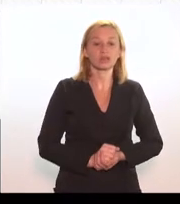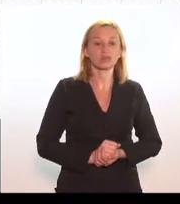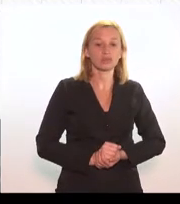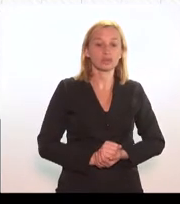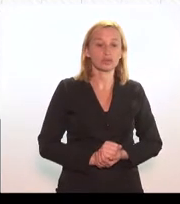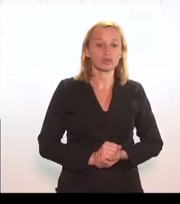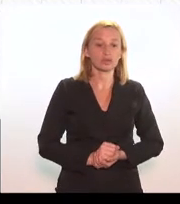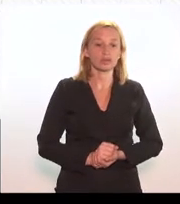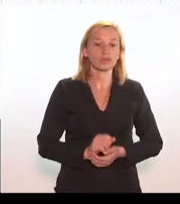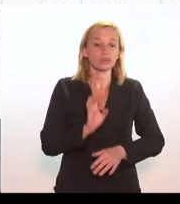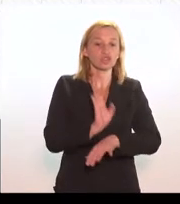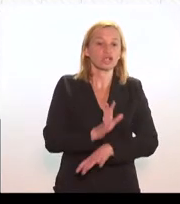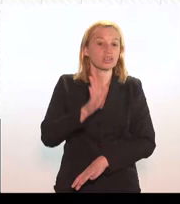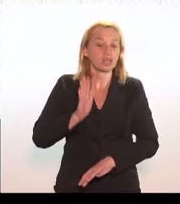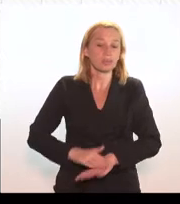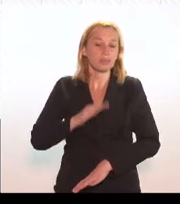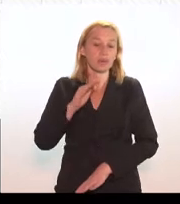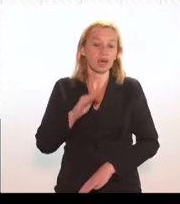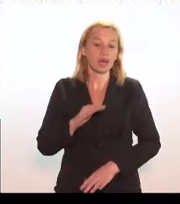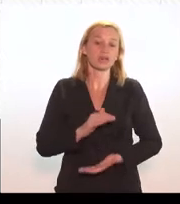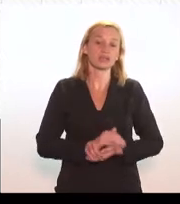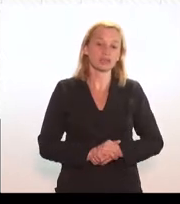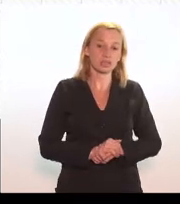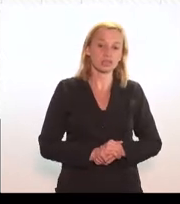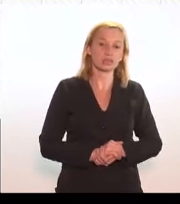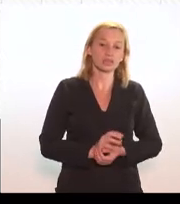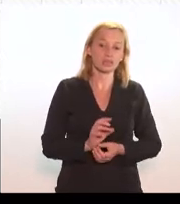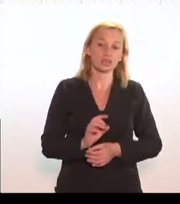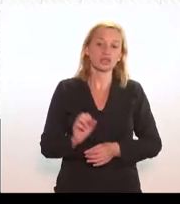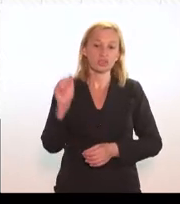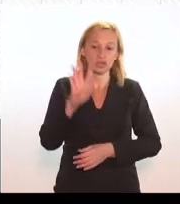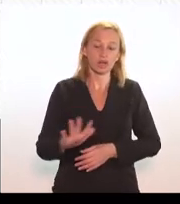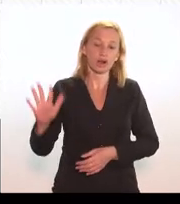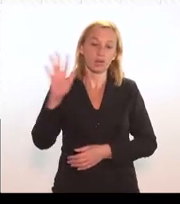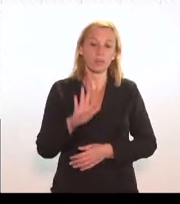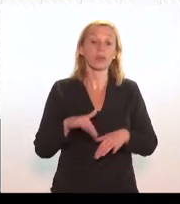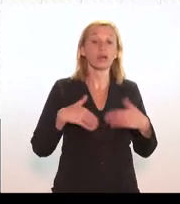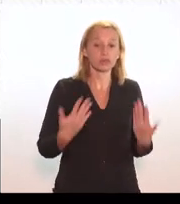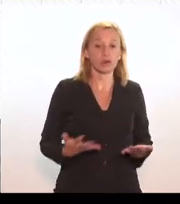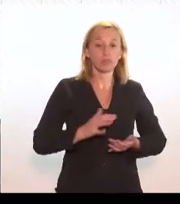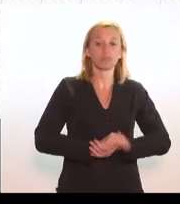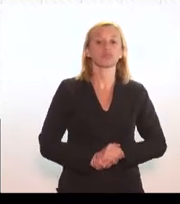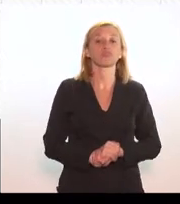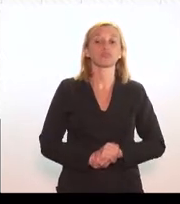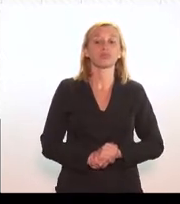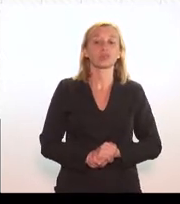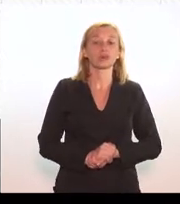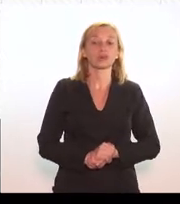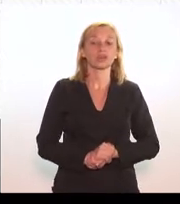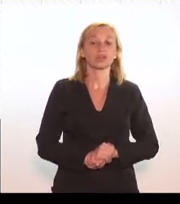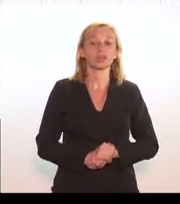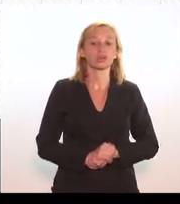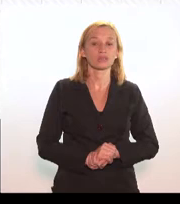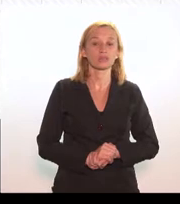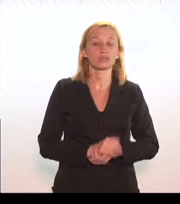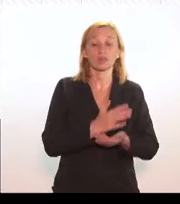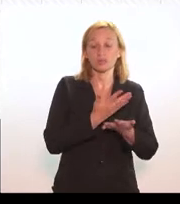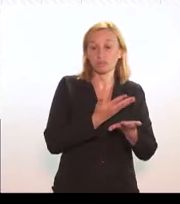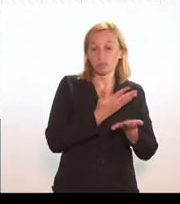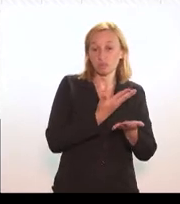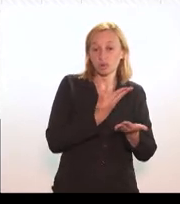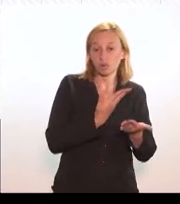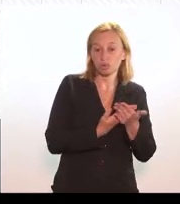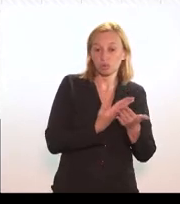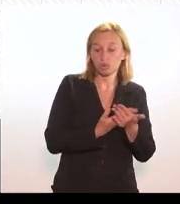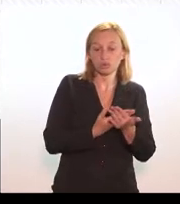um dos estados que mais recuou a despesa de pessoal de forma geral. Então, assim, é, o dever de casa em termos de despesa